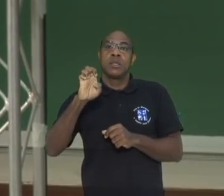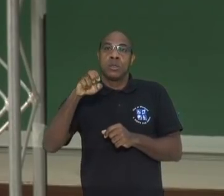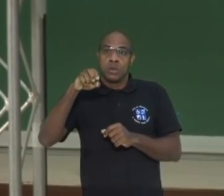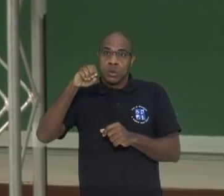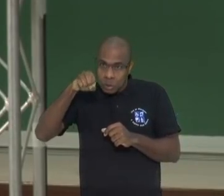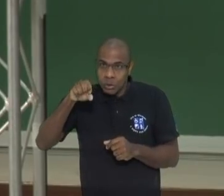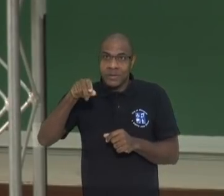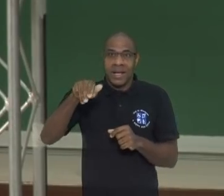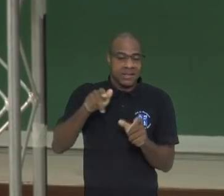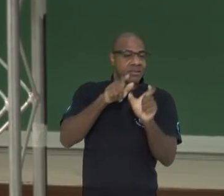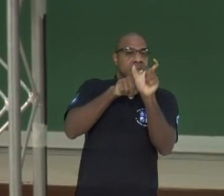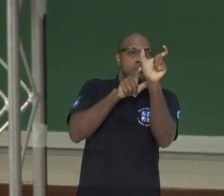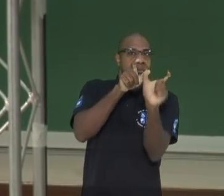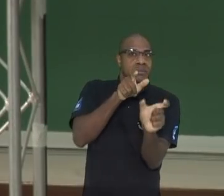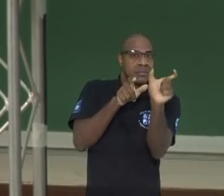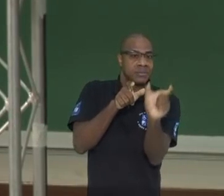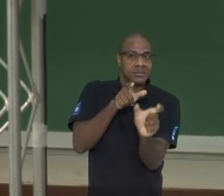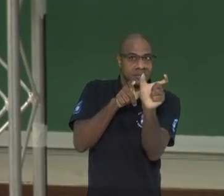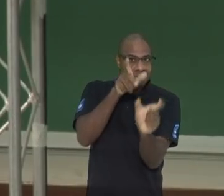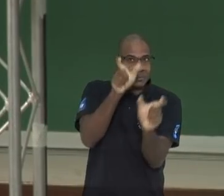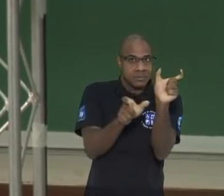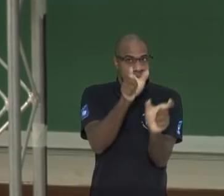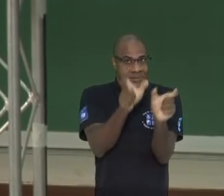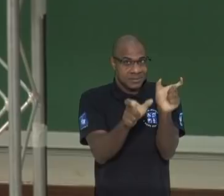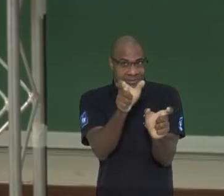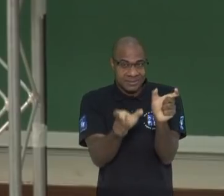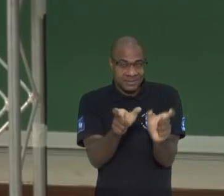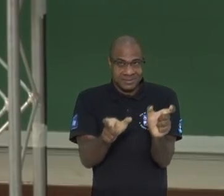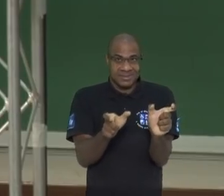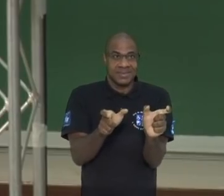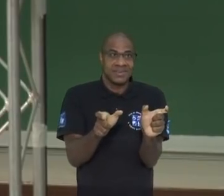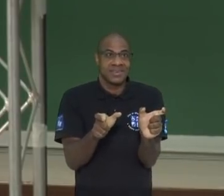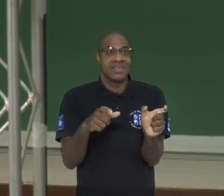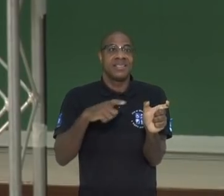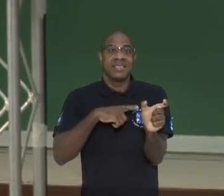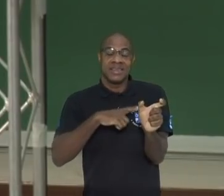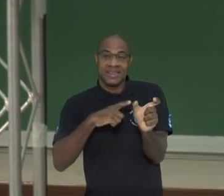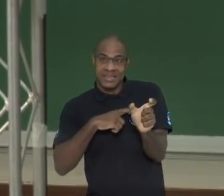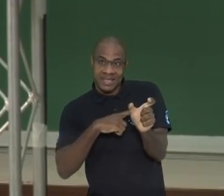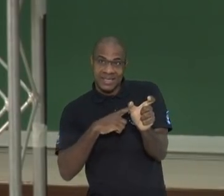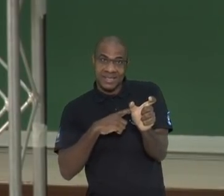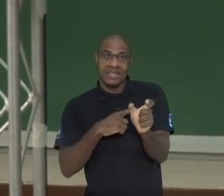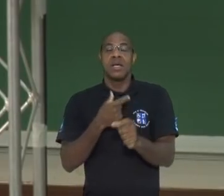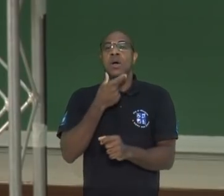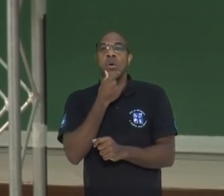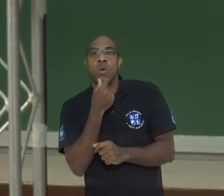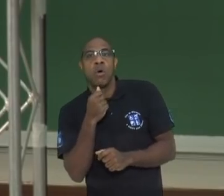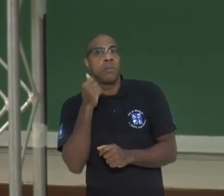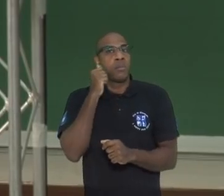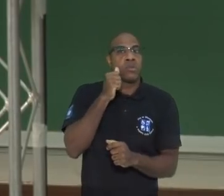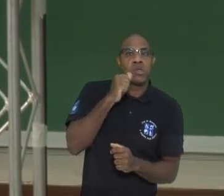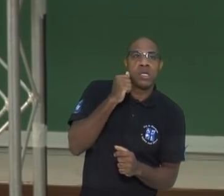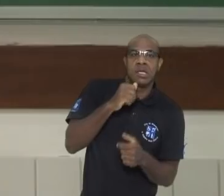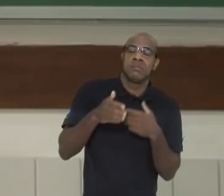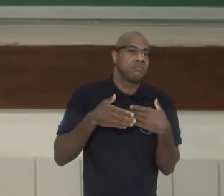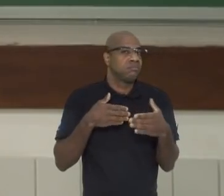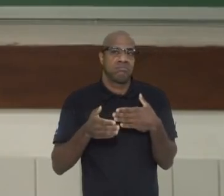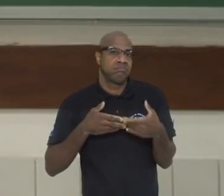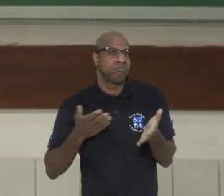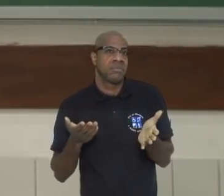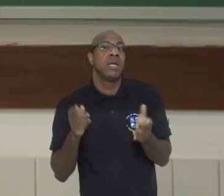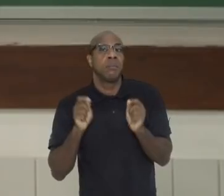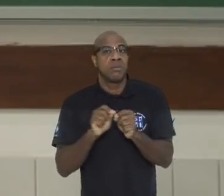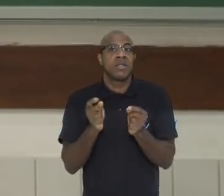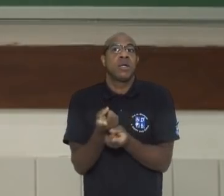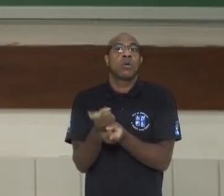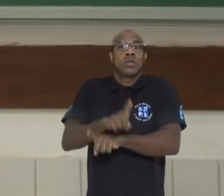formas estão corretas? Que eu posso dizer as personagens e ter personagem masculino e feminino, e que eu posso fazer o